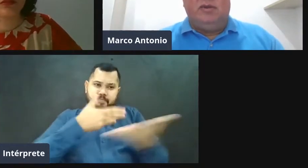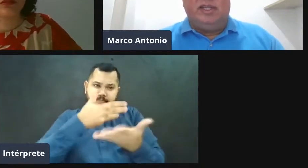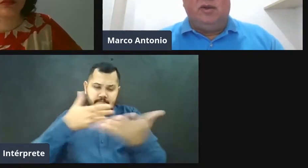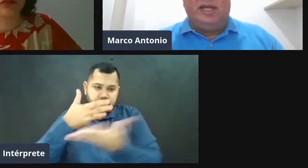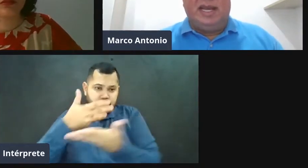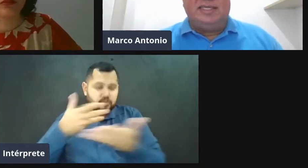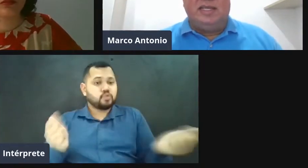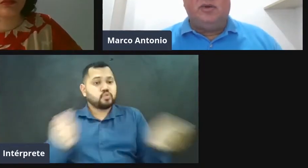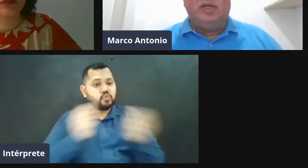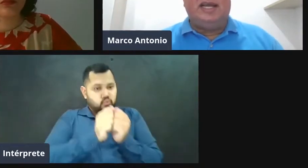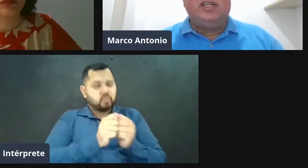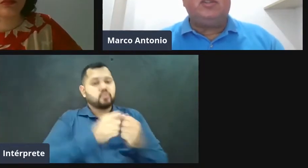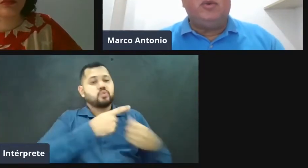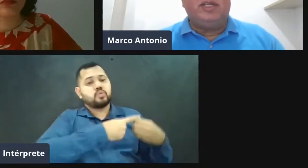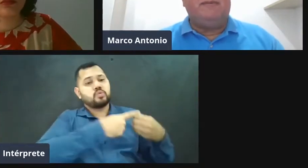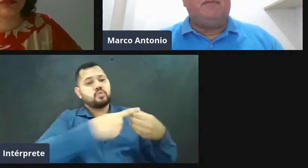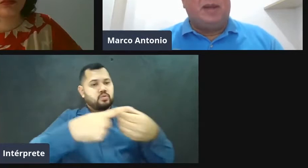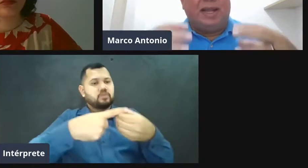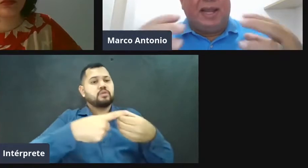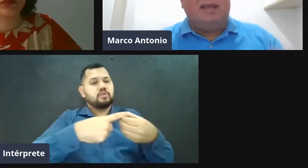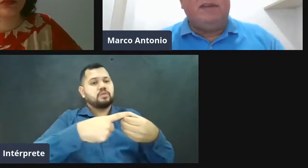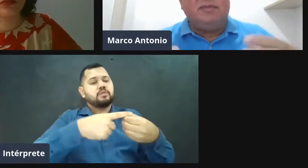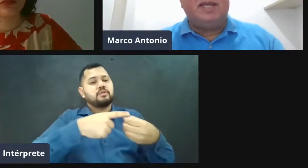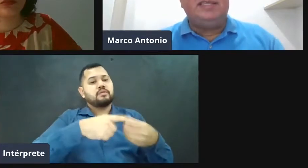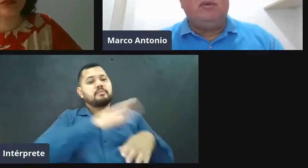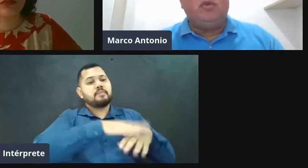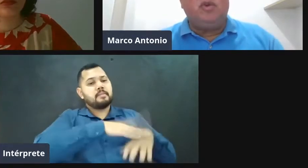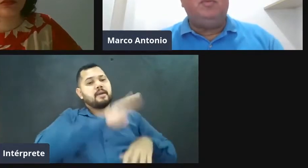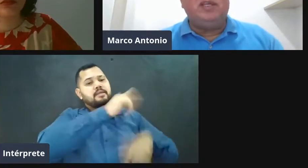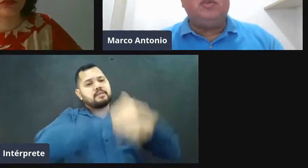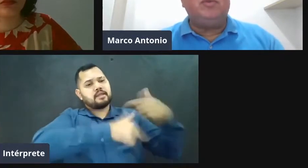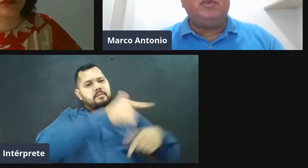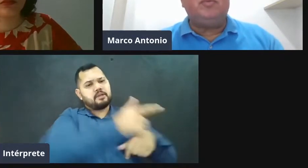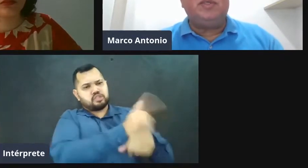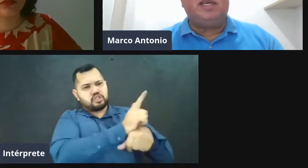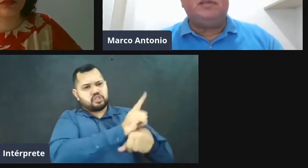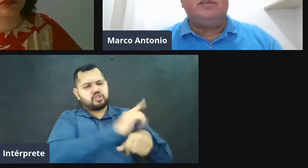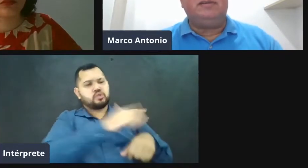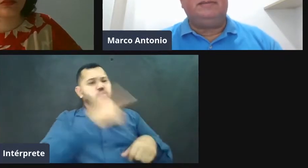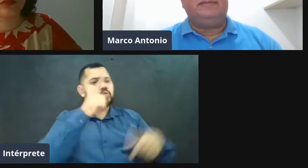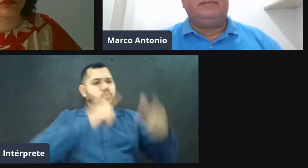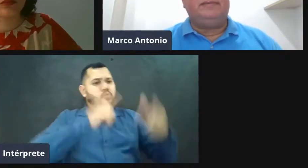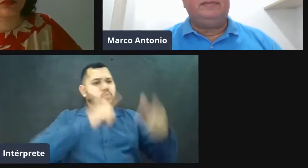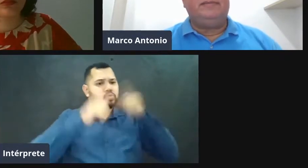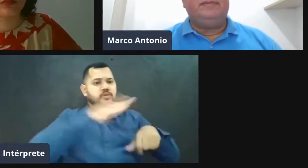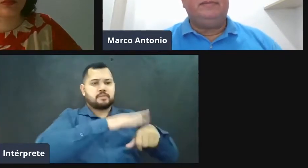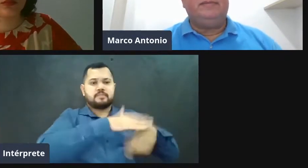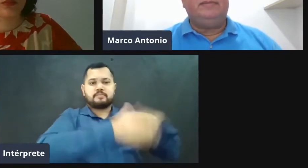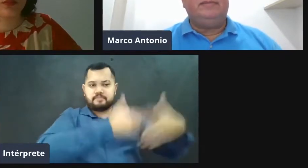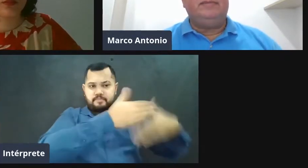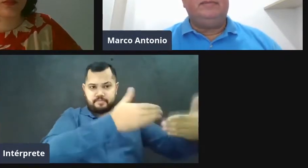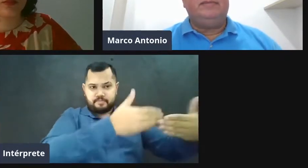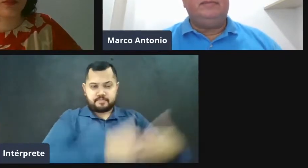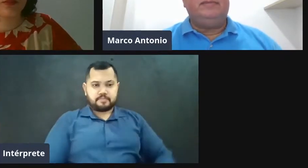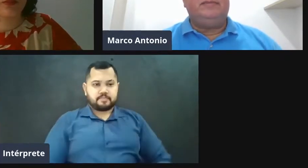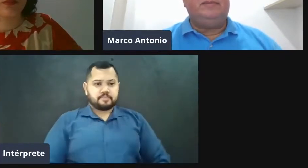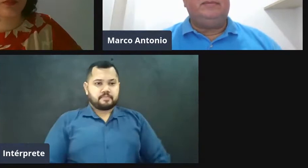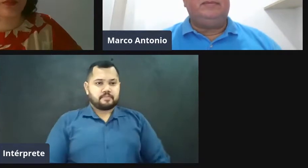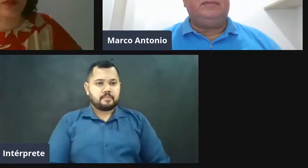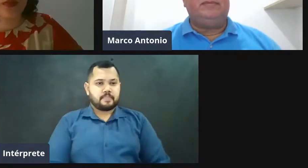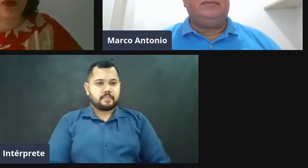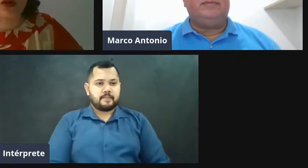unidades do interior, que elas sejam unidades gestoras, para cada vez mais ter autonomia sobre os seus processos.